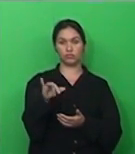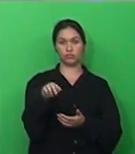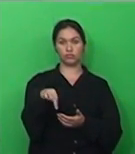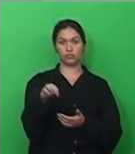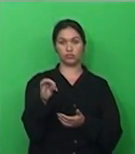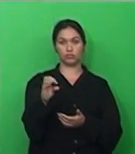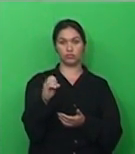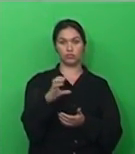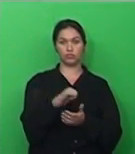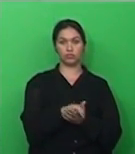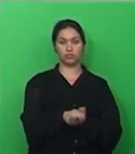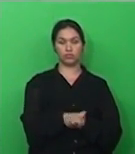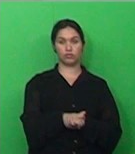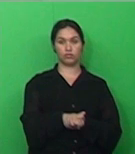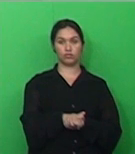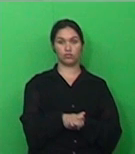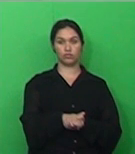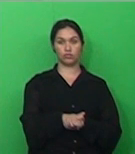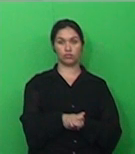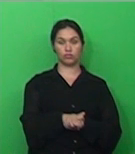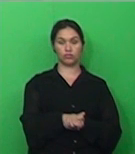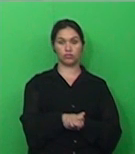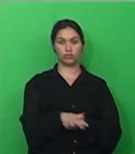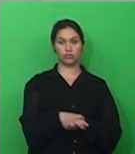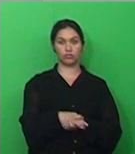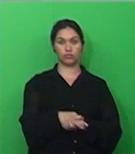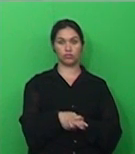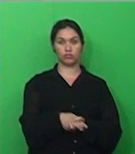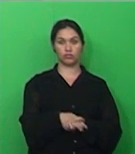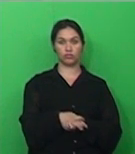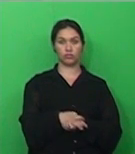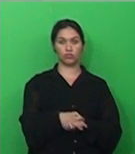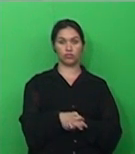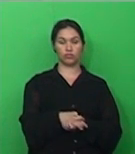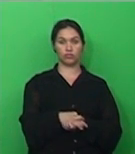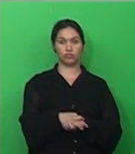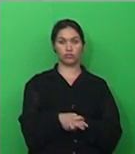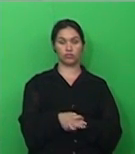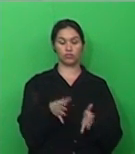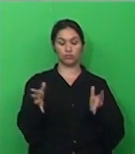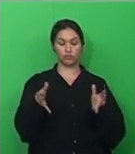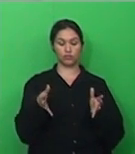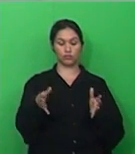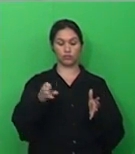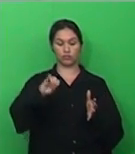Catarina, só nesse ano. Desde janeiro a outubro, tiveram